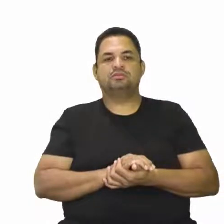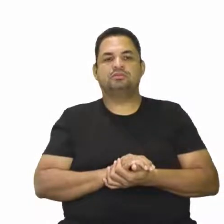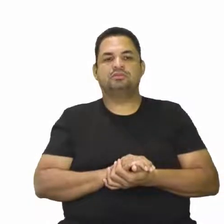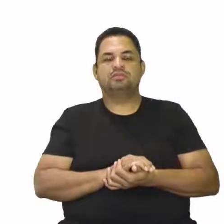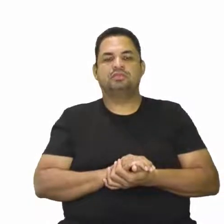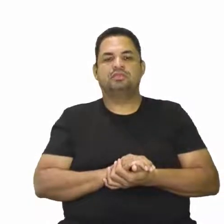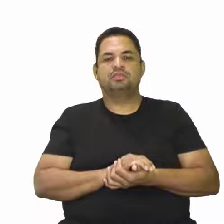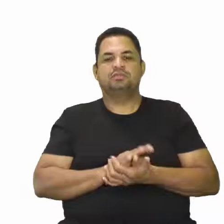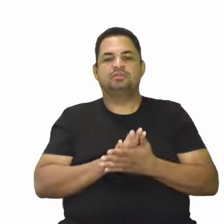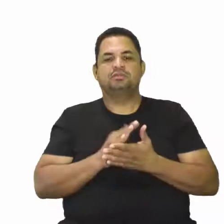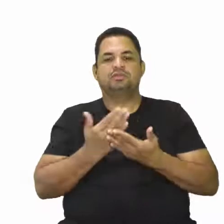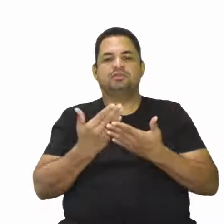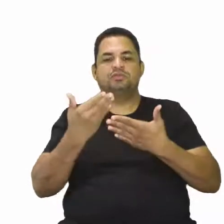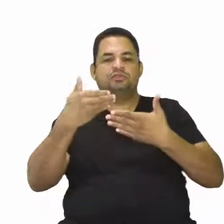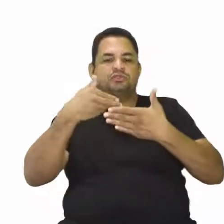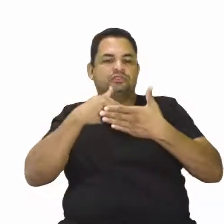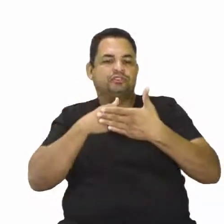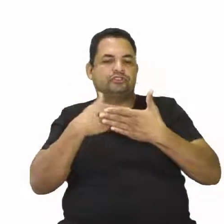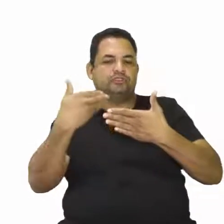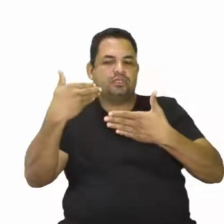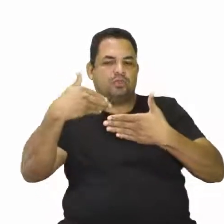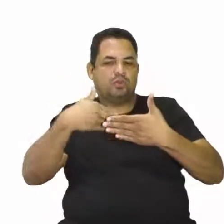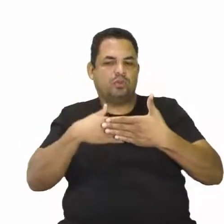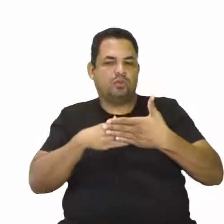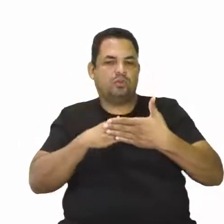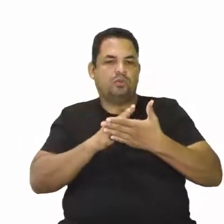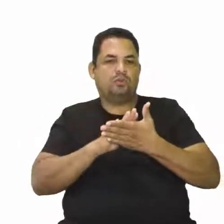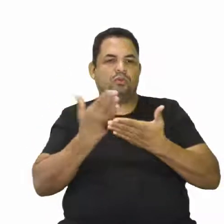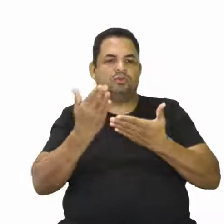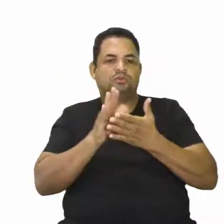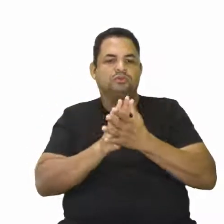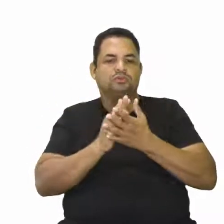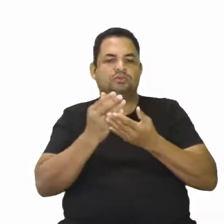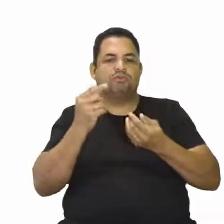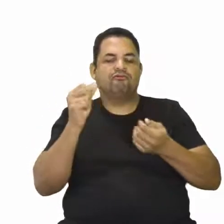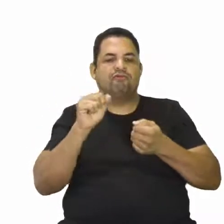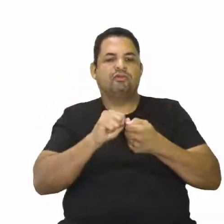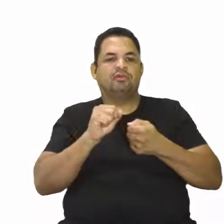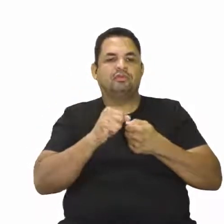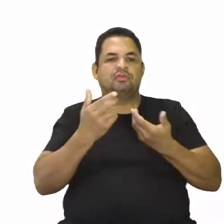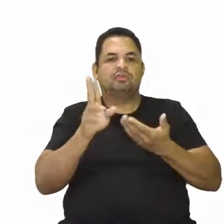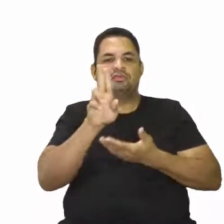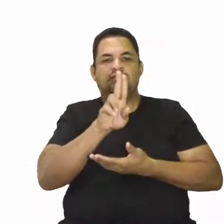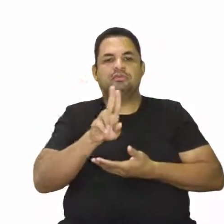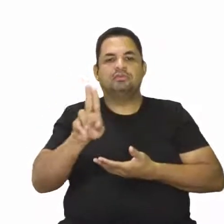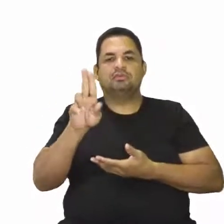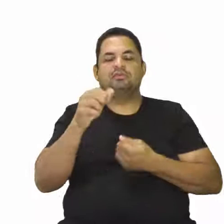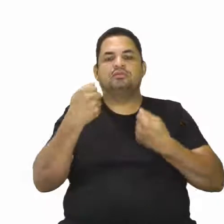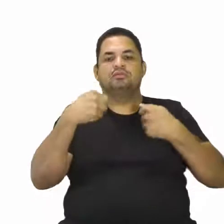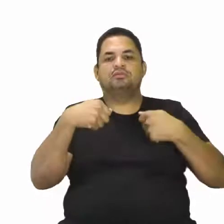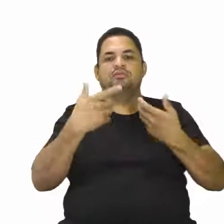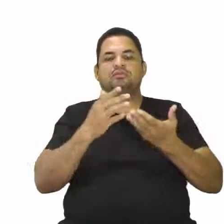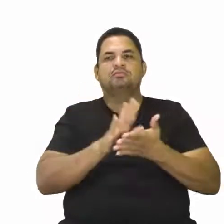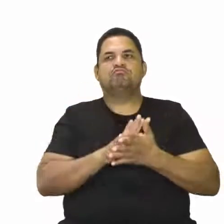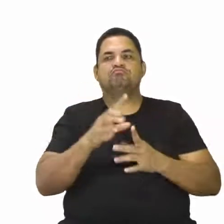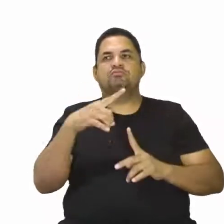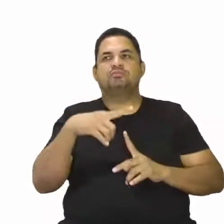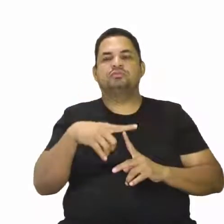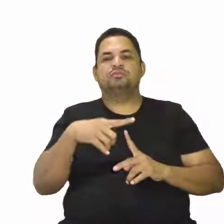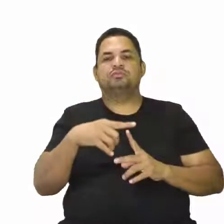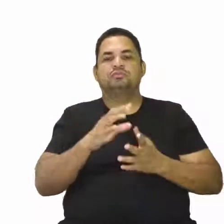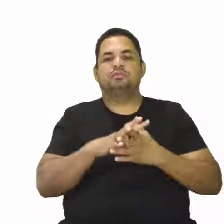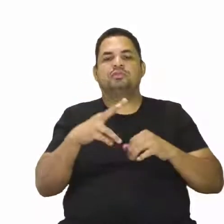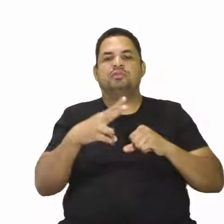outra ação. É possível usar o gerúndio ali como se ele fosse uma espécie de